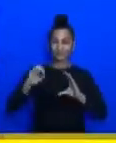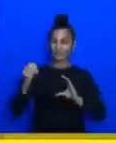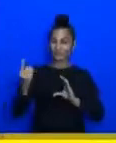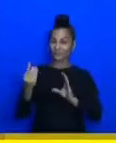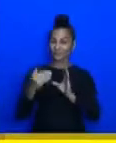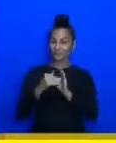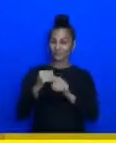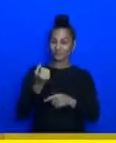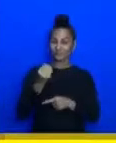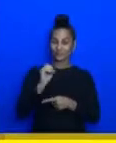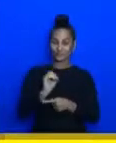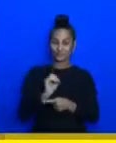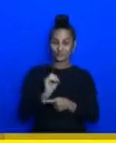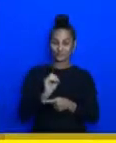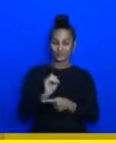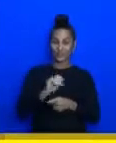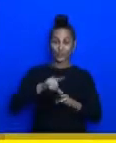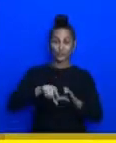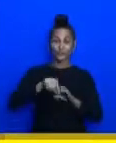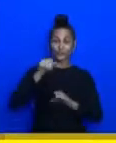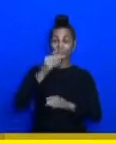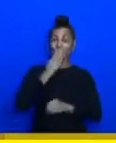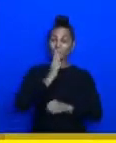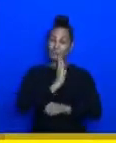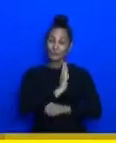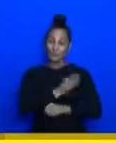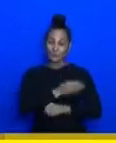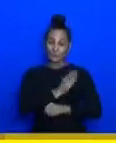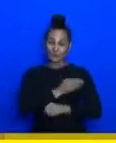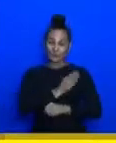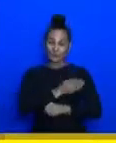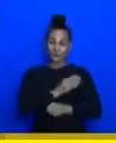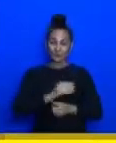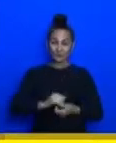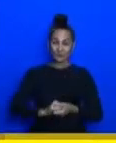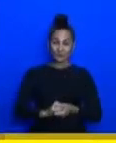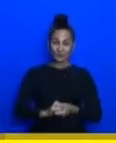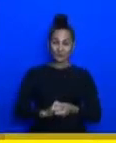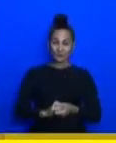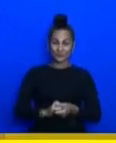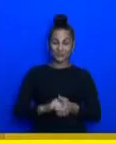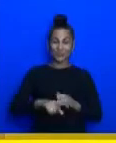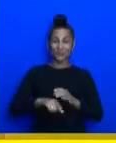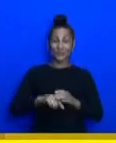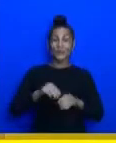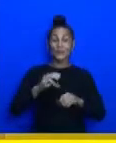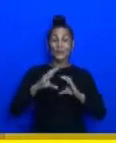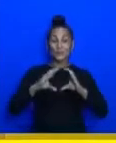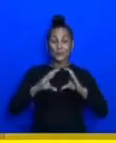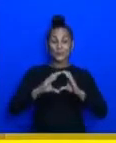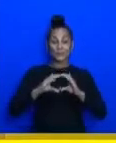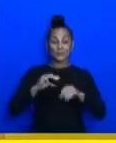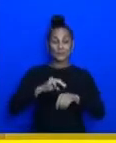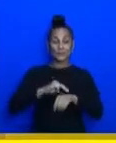bolas numeradas de 01 a 80. Sorteio do time do coração. Bola marrom,